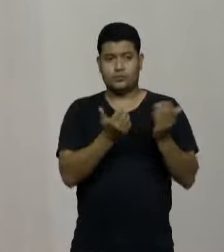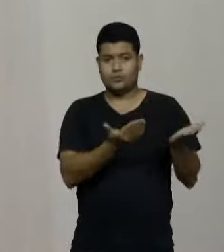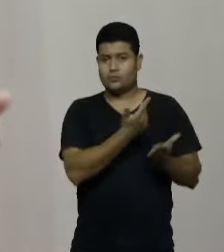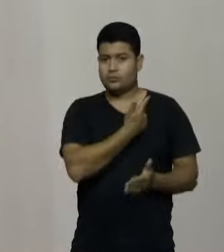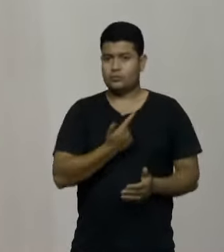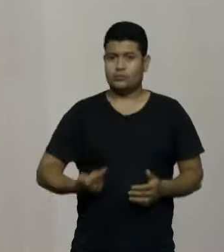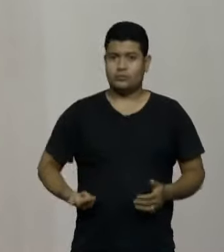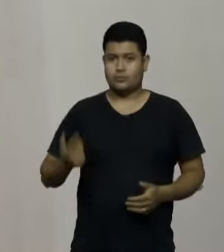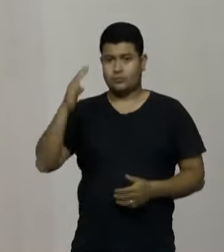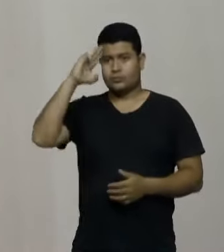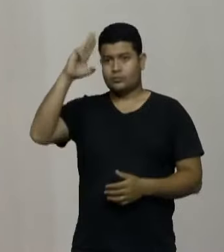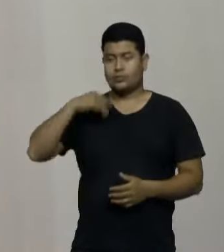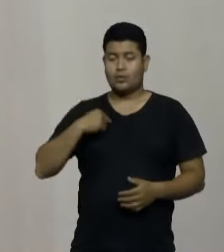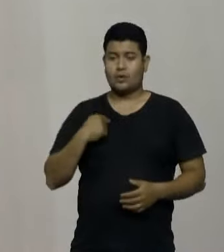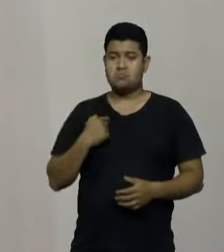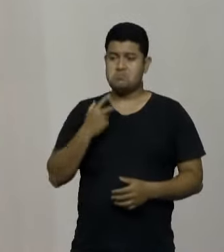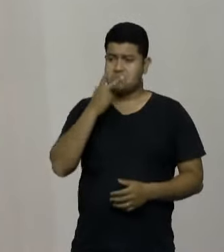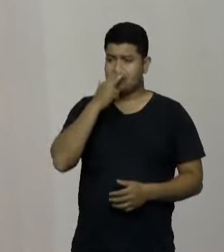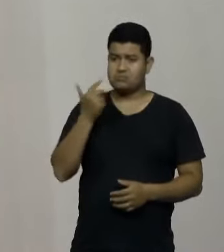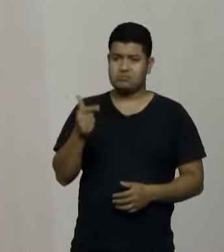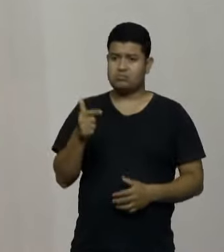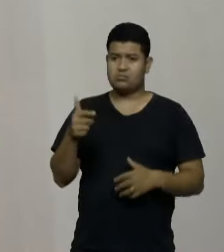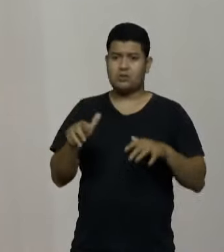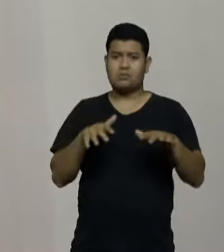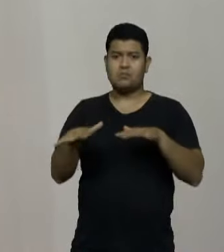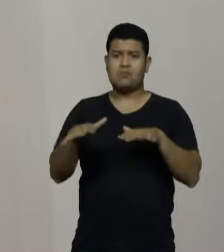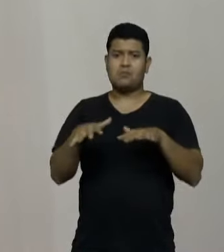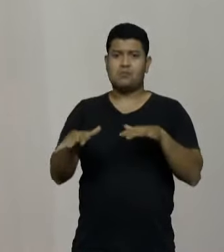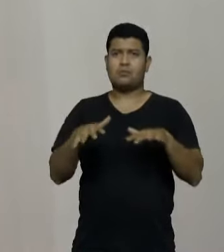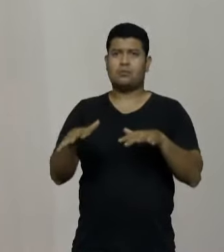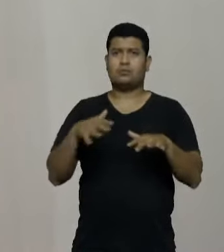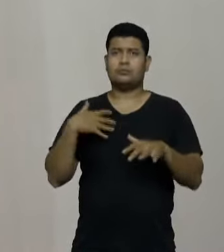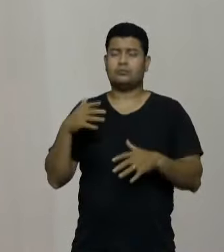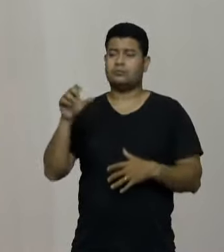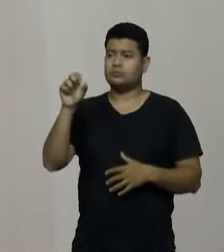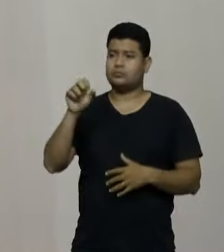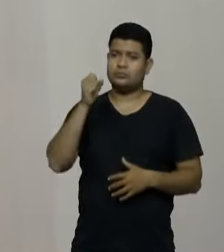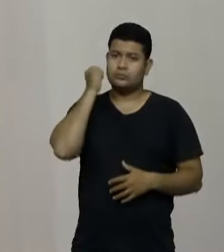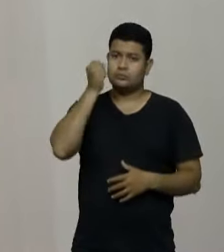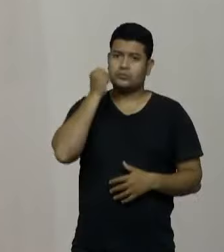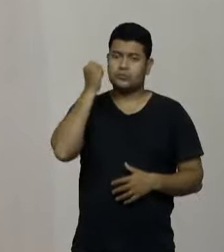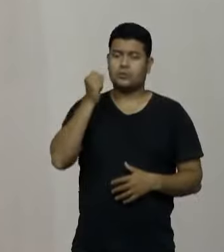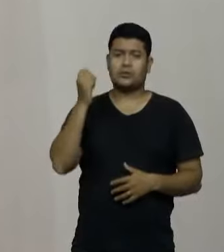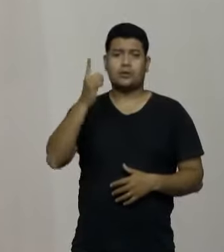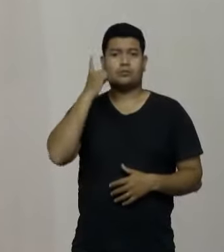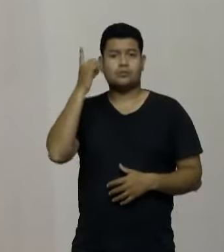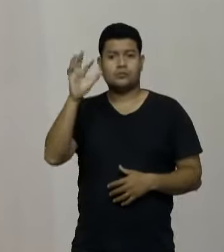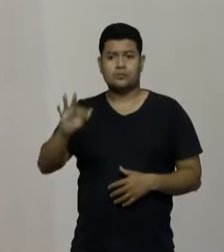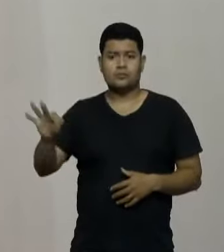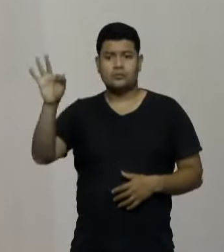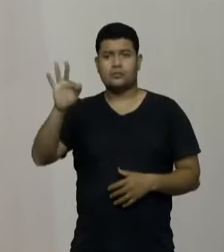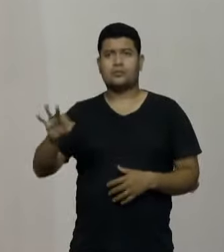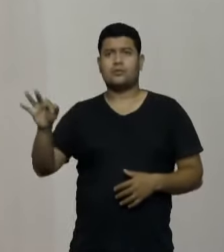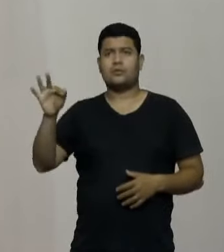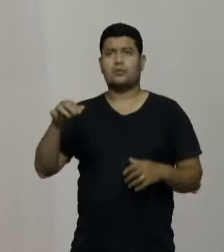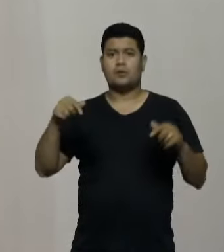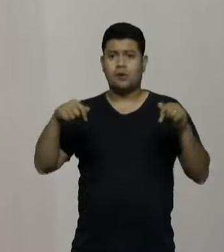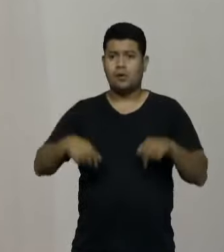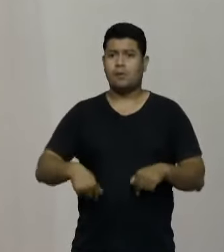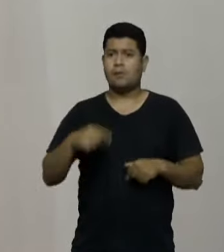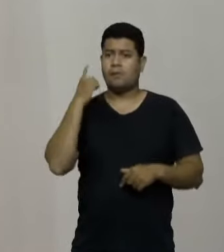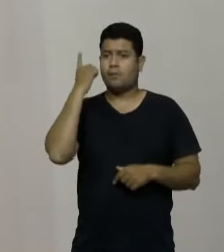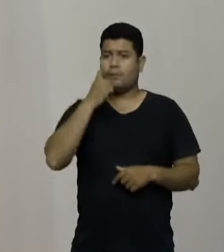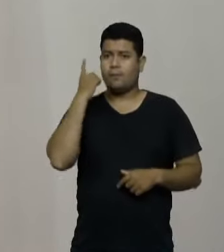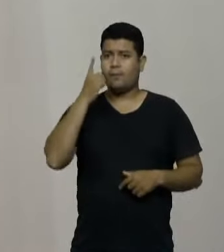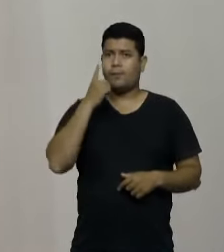não vejo uma movimentação por parte dos senadores, por parte dos deputados federais, por parte dos deputados